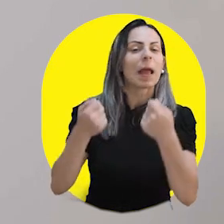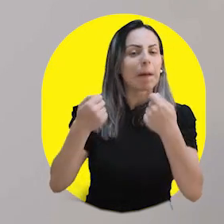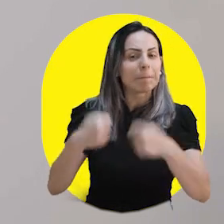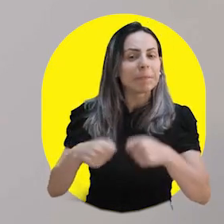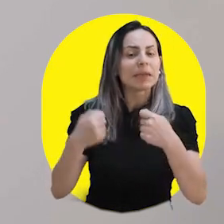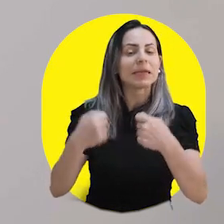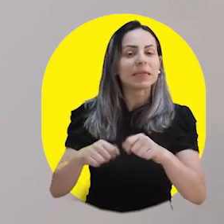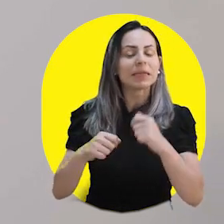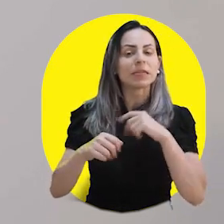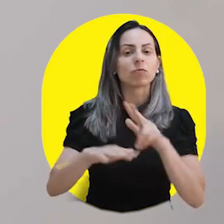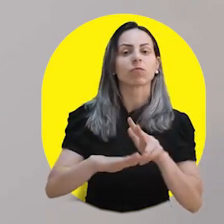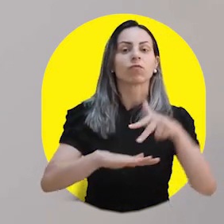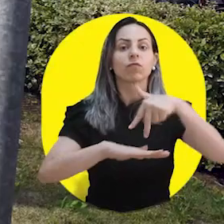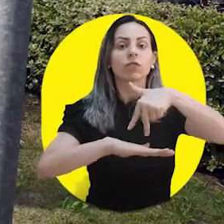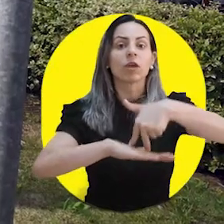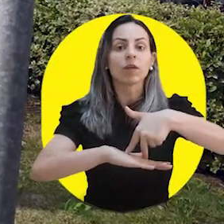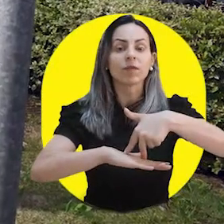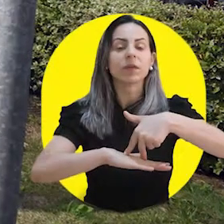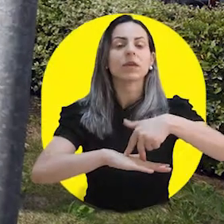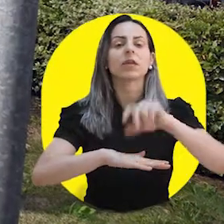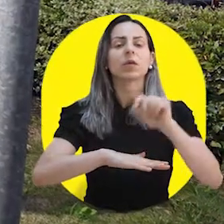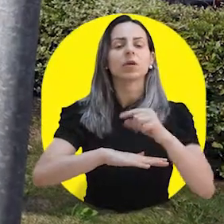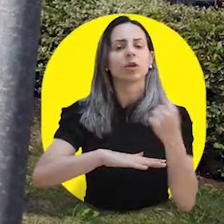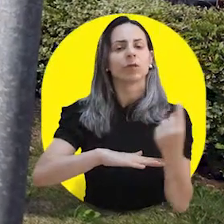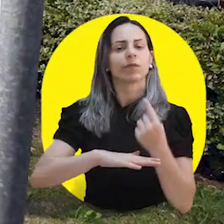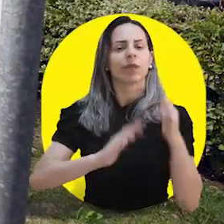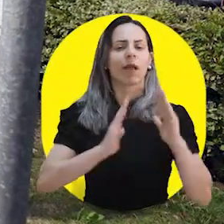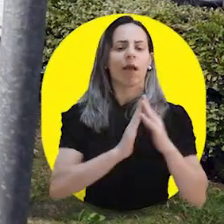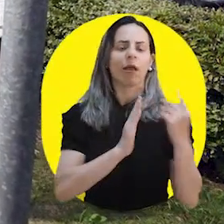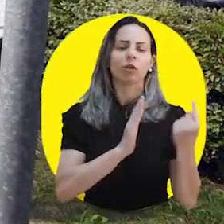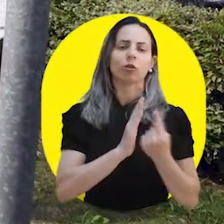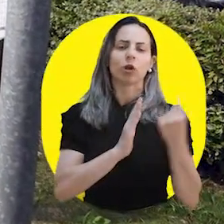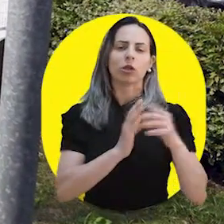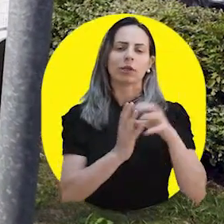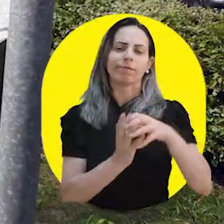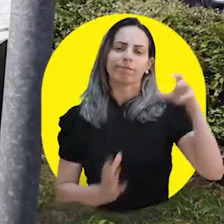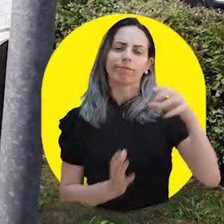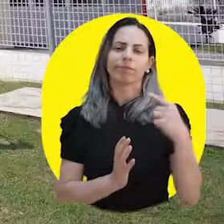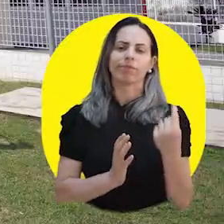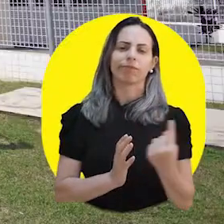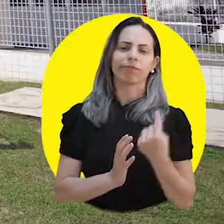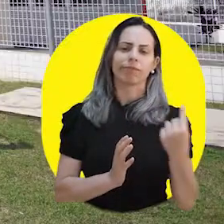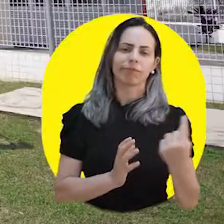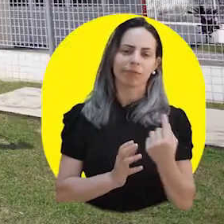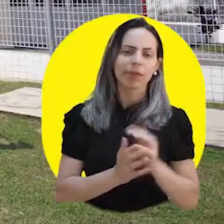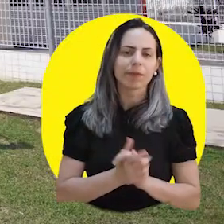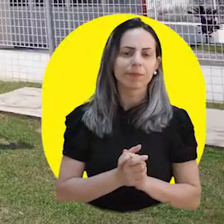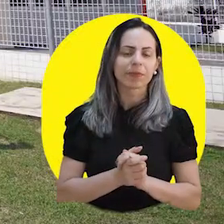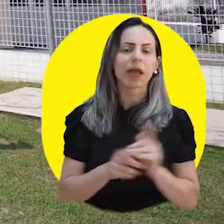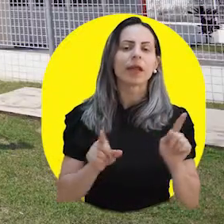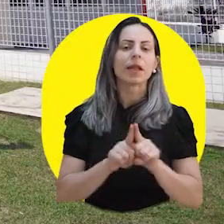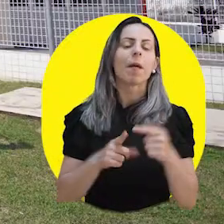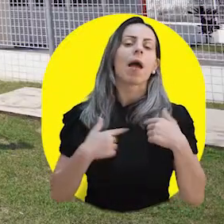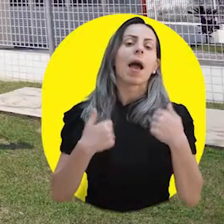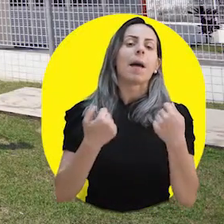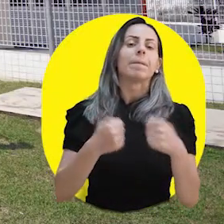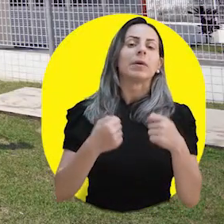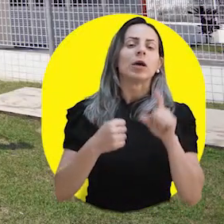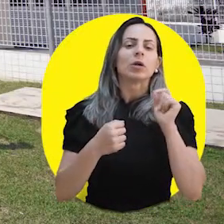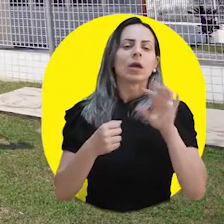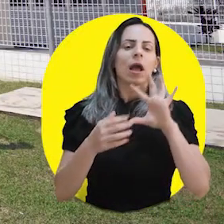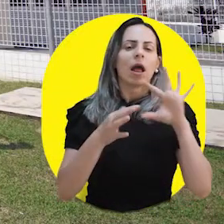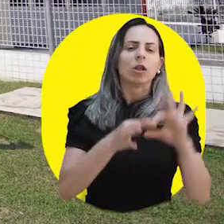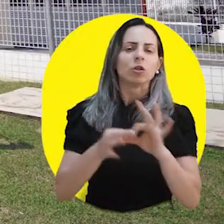de necessidade de enfrentar o isolamento das pessoas de mais idade e também porque eu